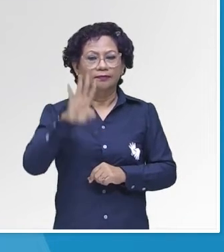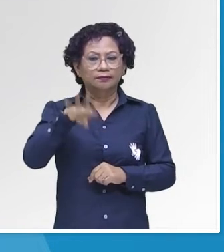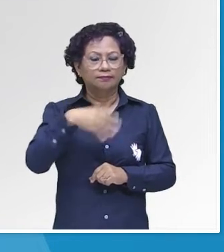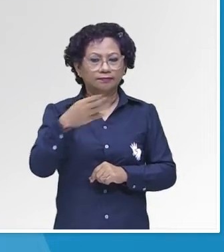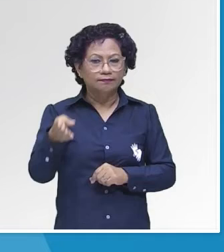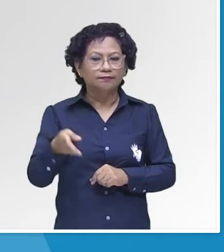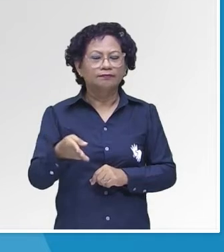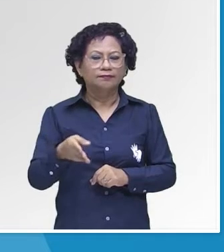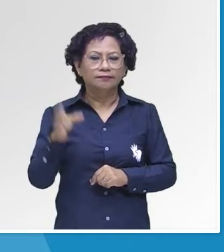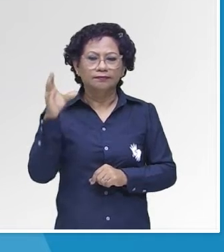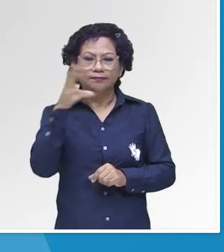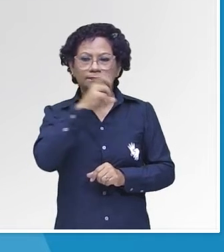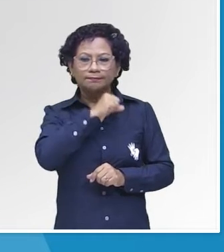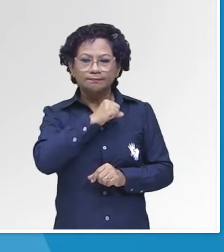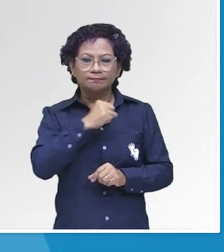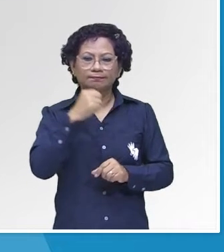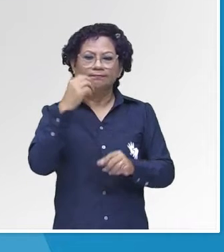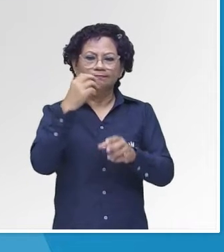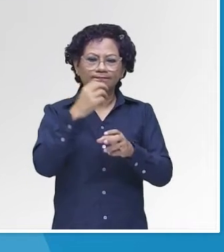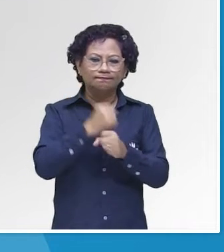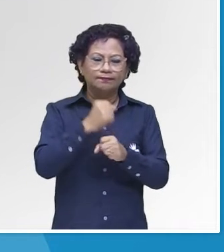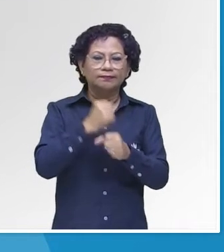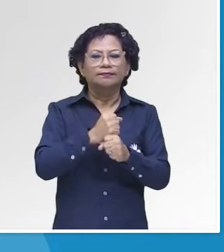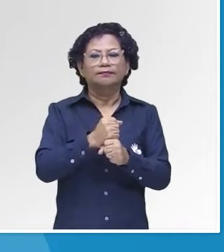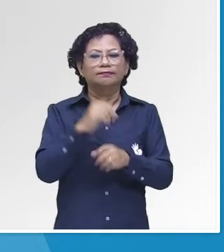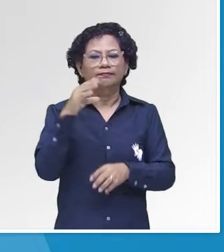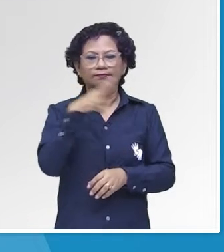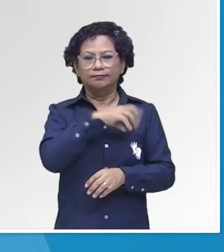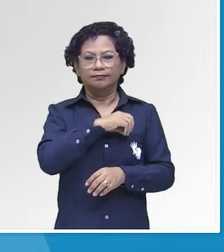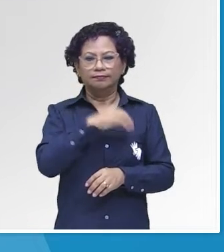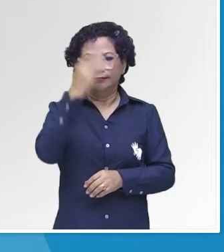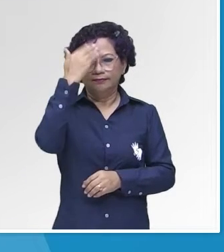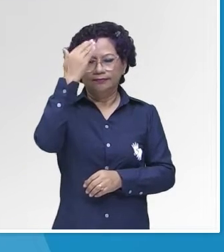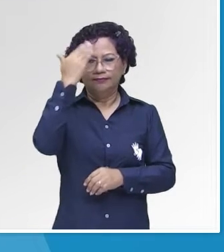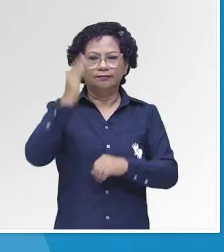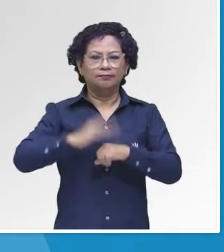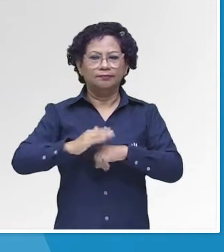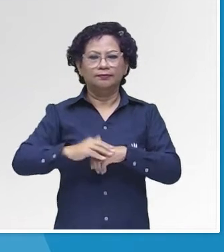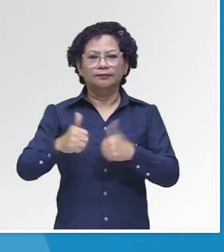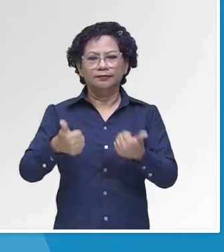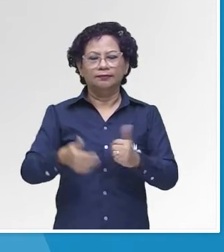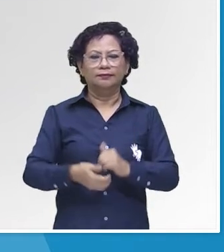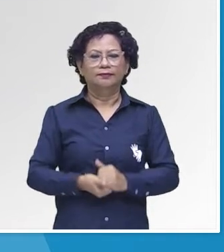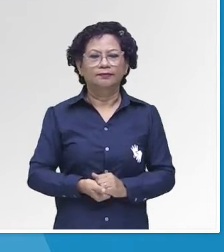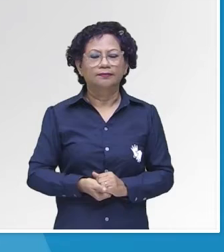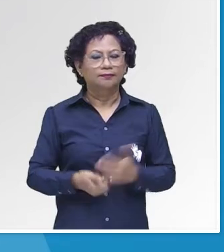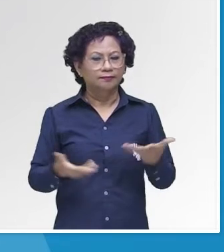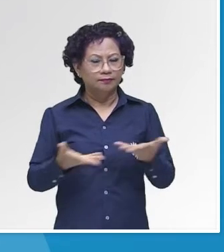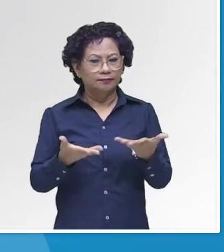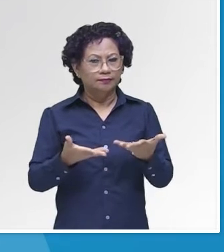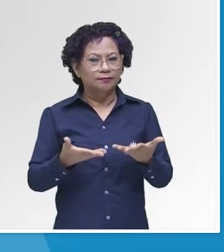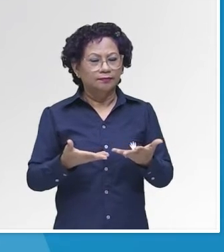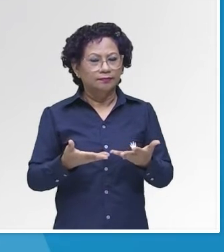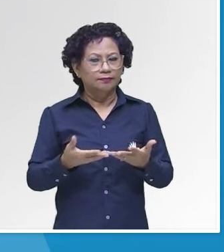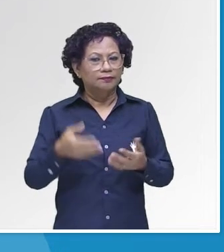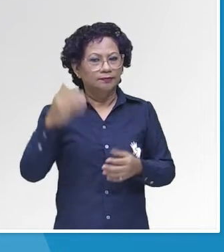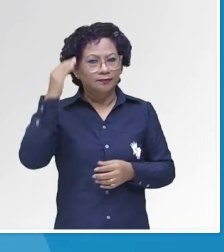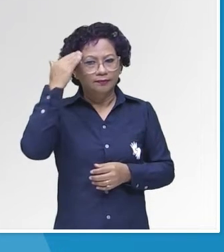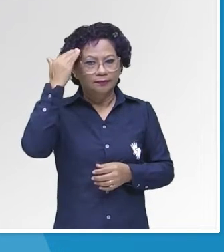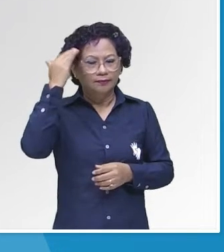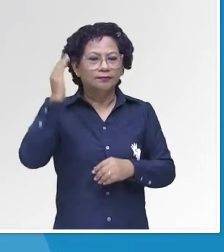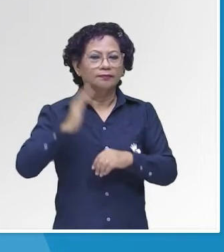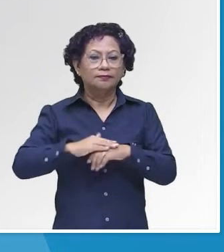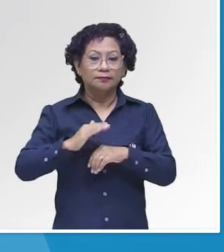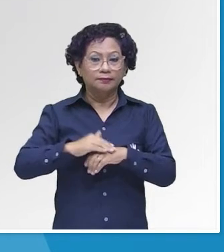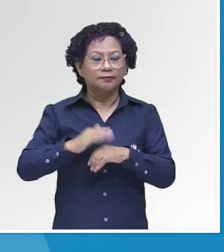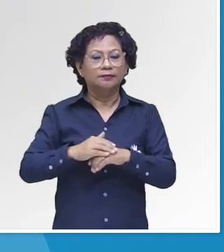maneira bem rápida, ela nos permite fazer esse tipo de análise, tá bom? Trouxe para vocês, então, aqui, calculados, né, como a gente